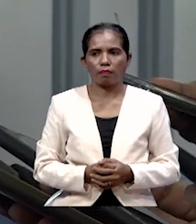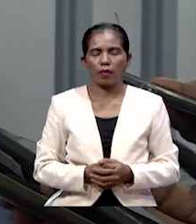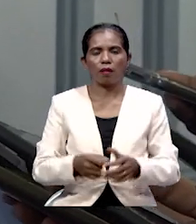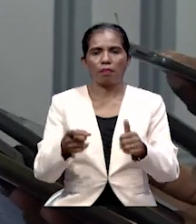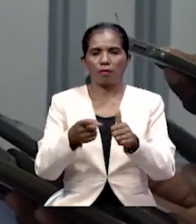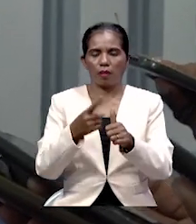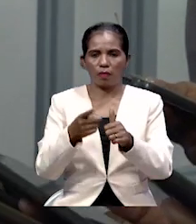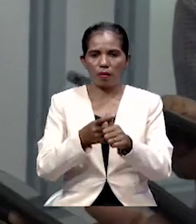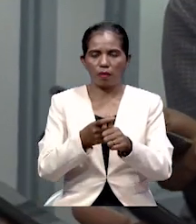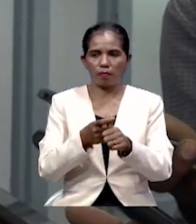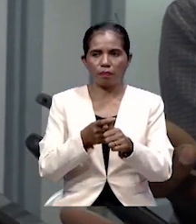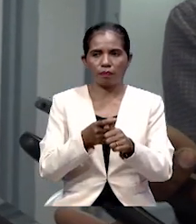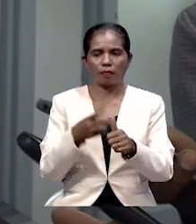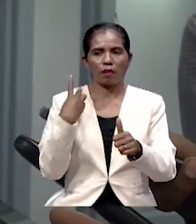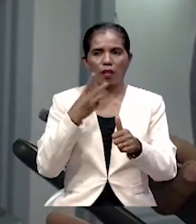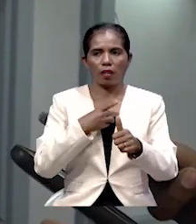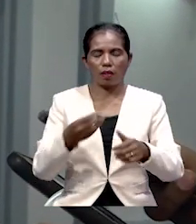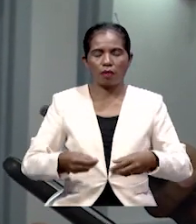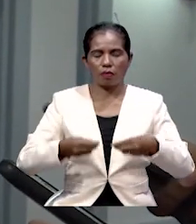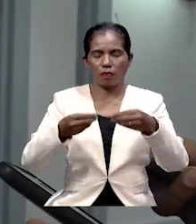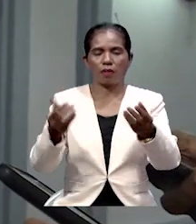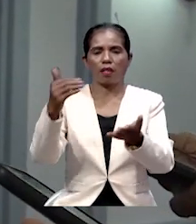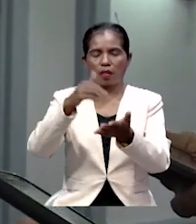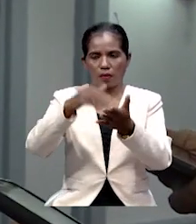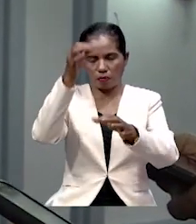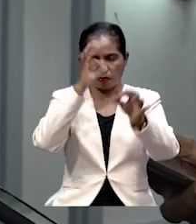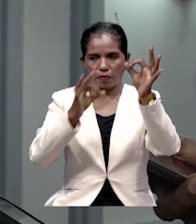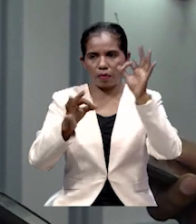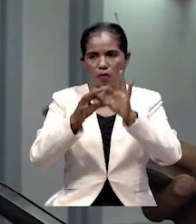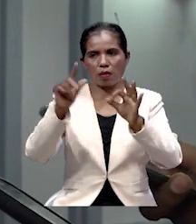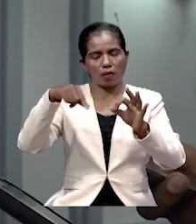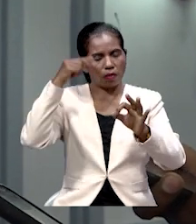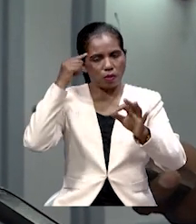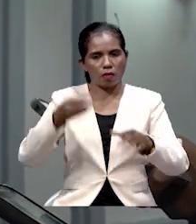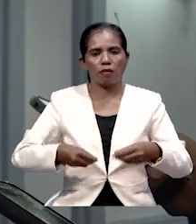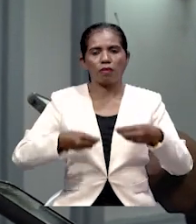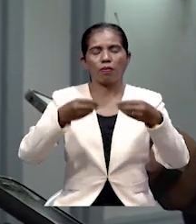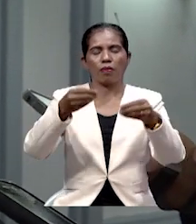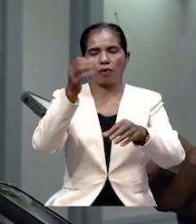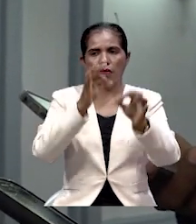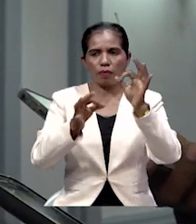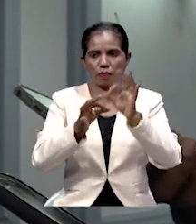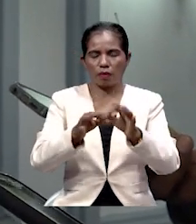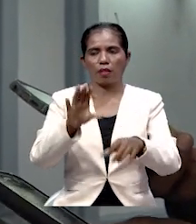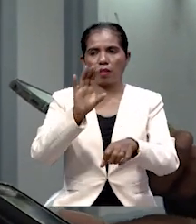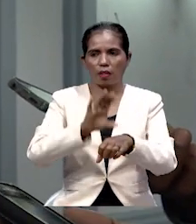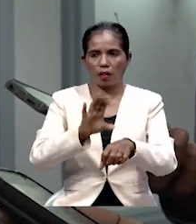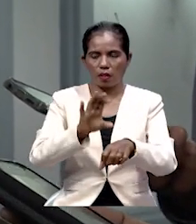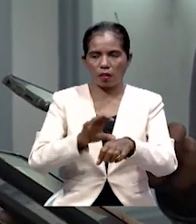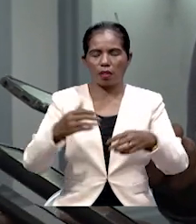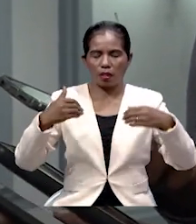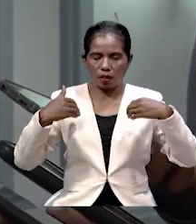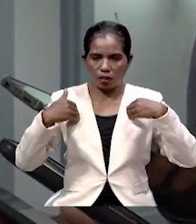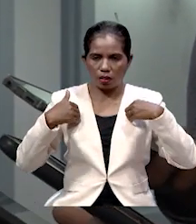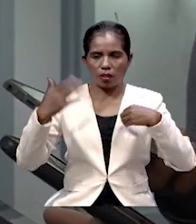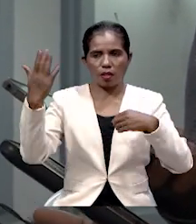primeiro, e tá fofila fali fiar, né? Botir na verdade enquanto governo fofiar e uma credamos agora e a capela paróquia